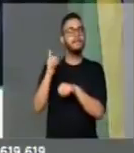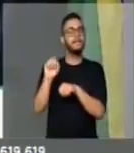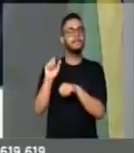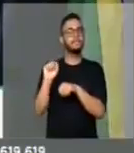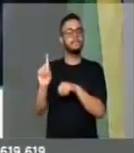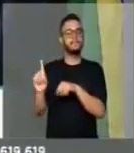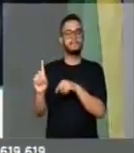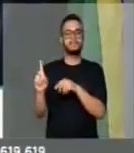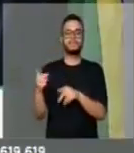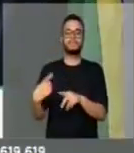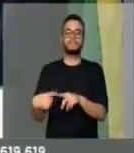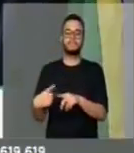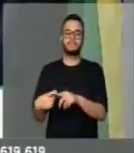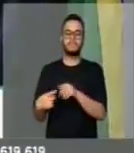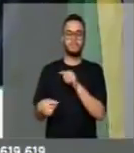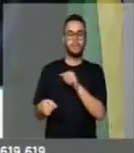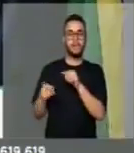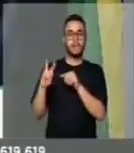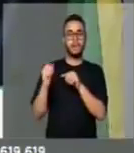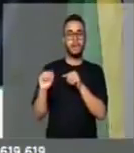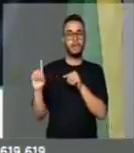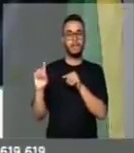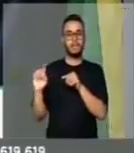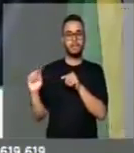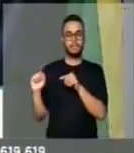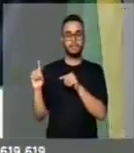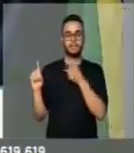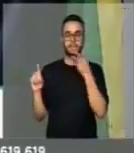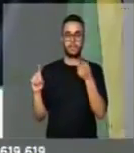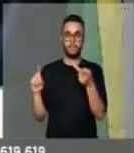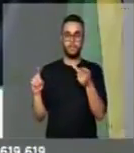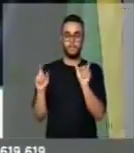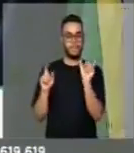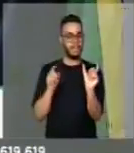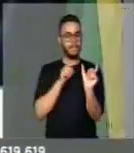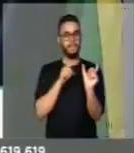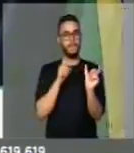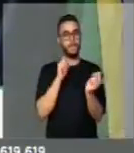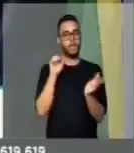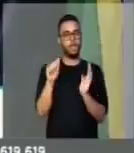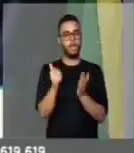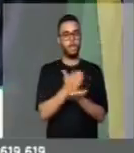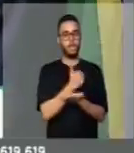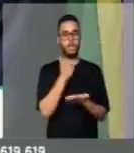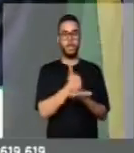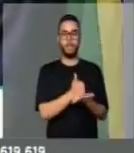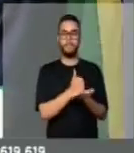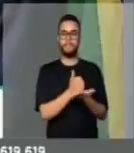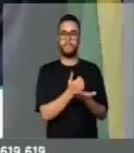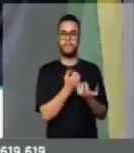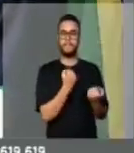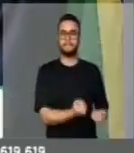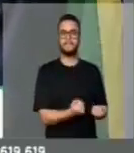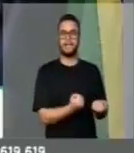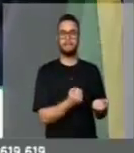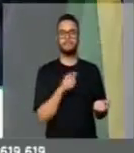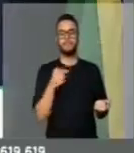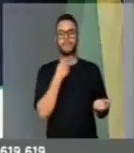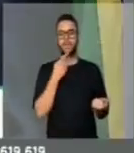foi dizer que o termo golpe era pesado e ele ralhou com o Haddad em